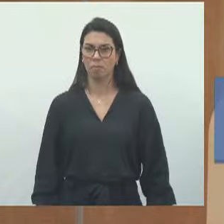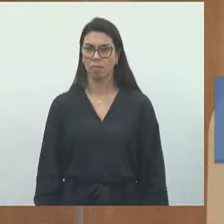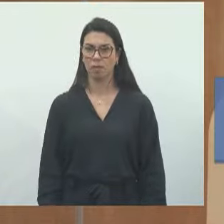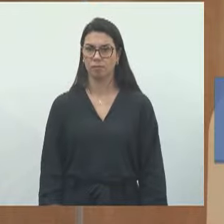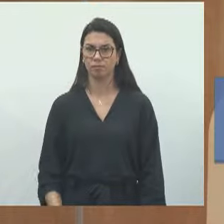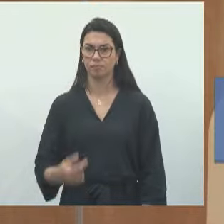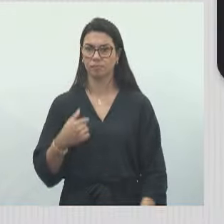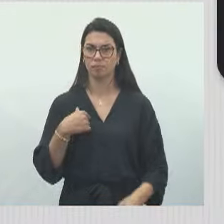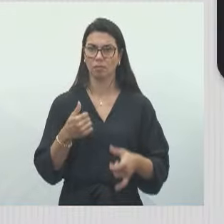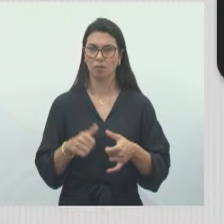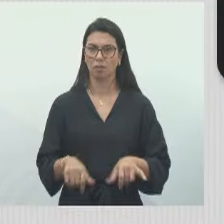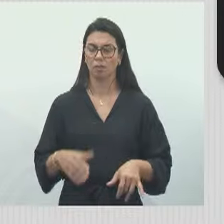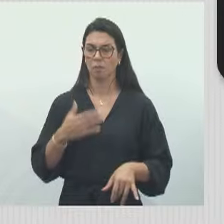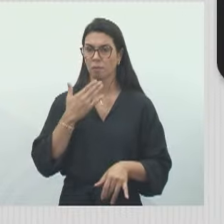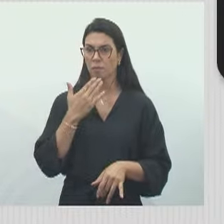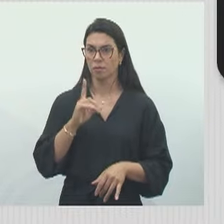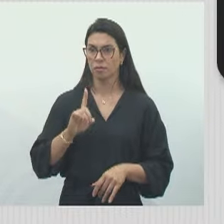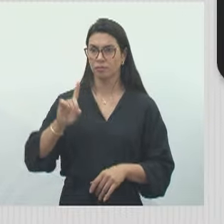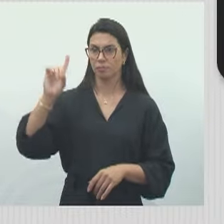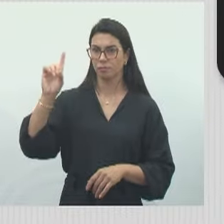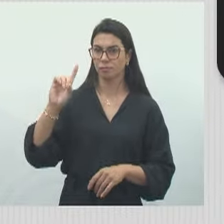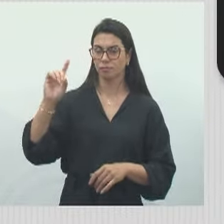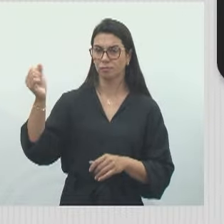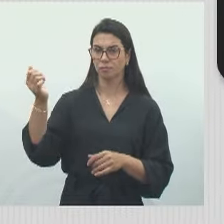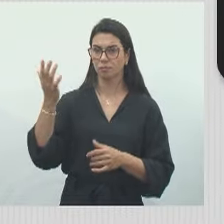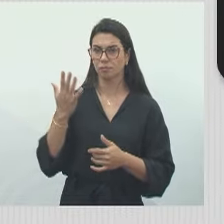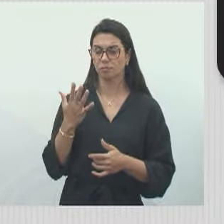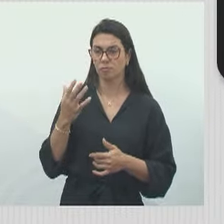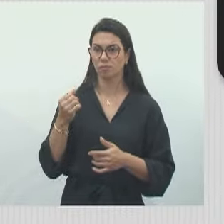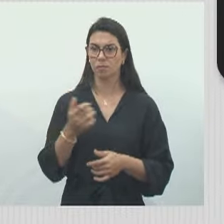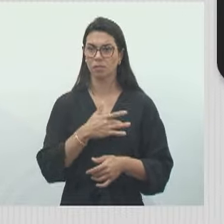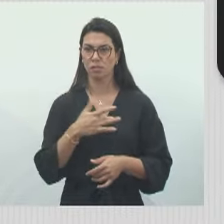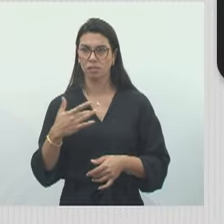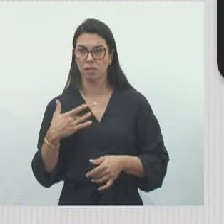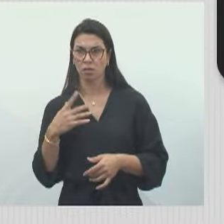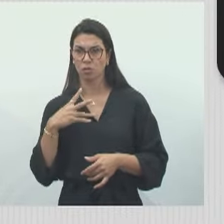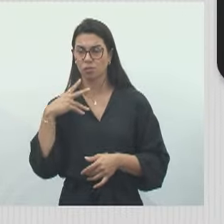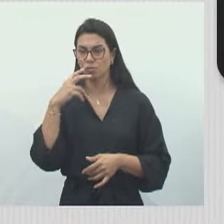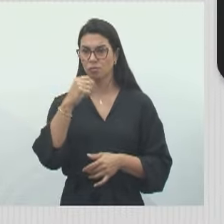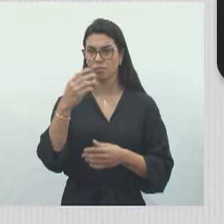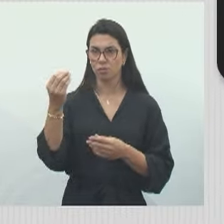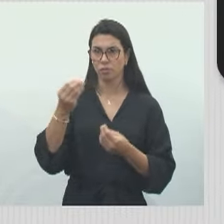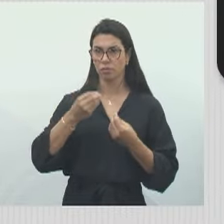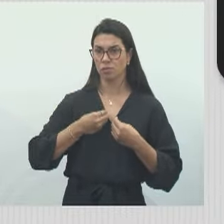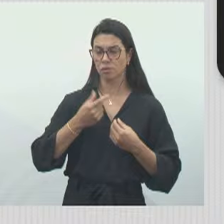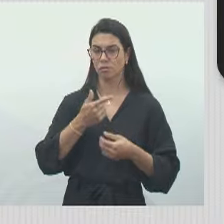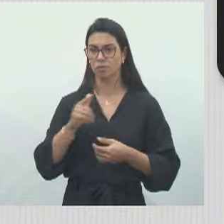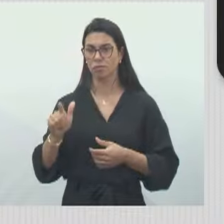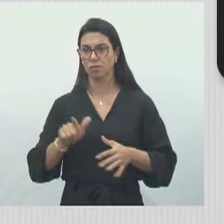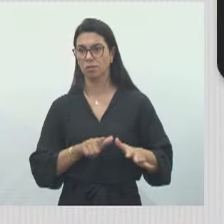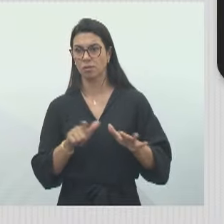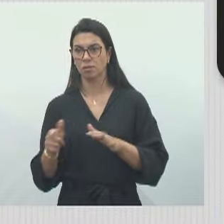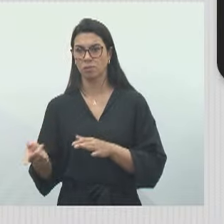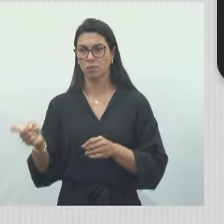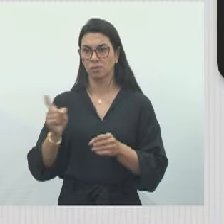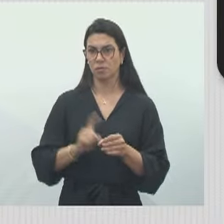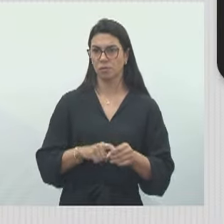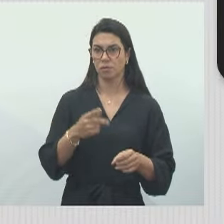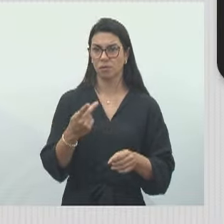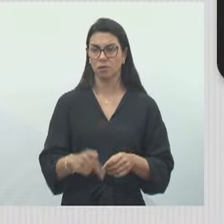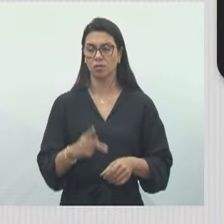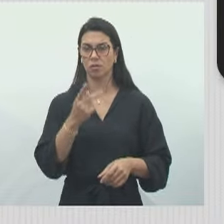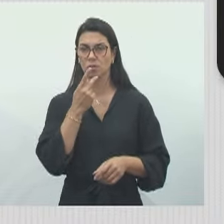Eu fico por aqui, peço a Deus que nos ilumine, que nos dê saúde, que nos dê força, que a semana que vem estejamos aqui novamente para estar